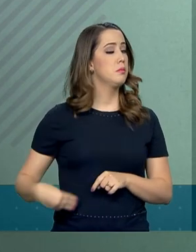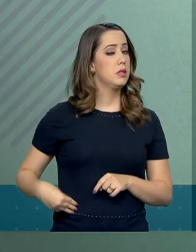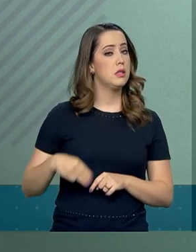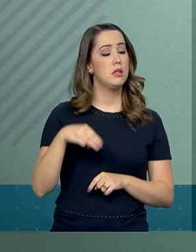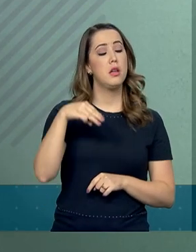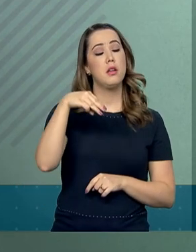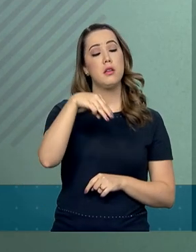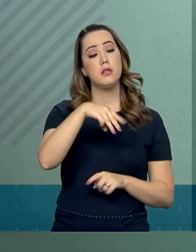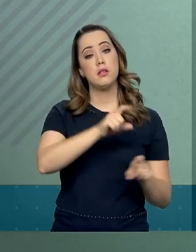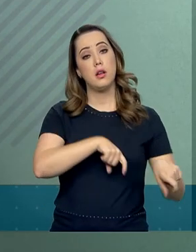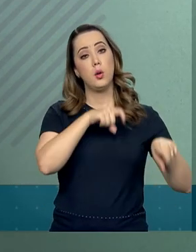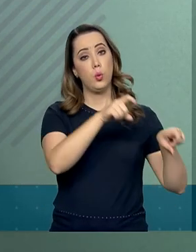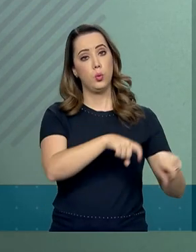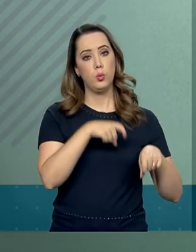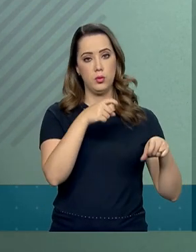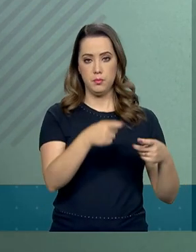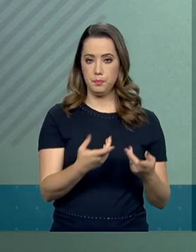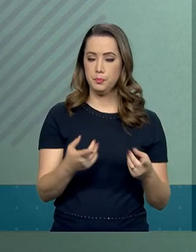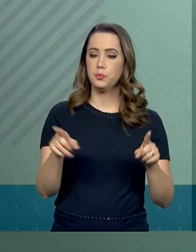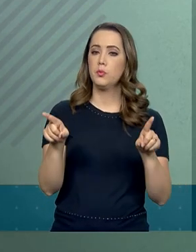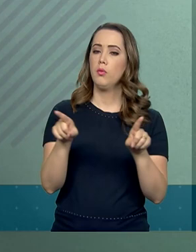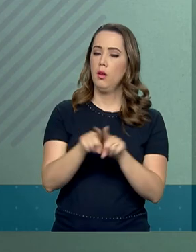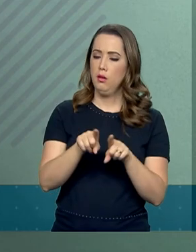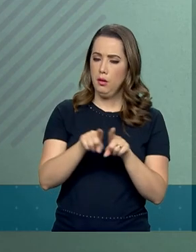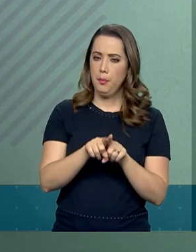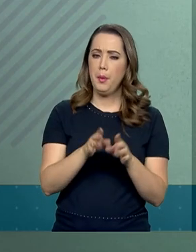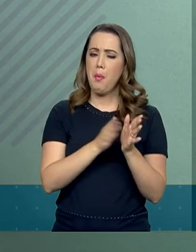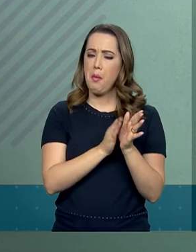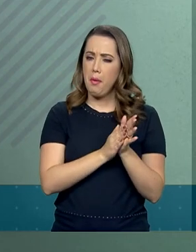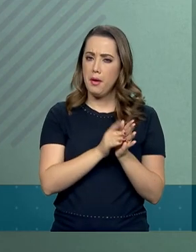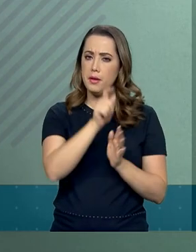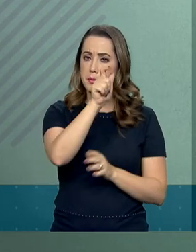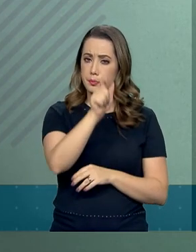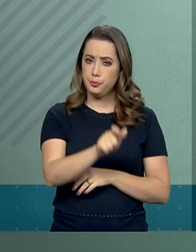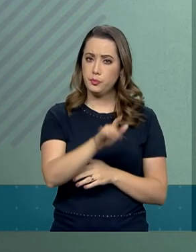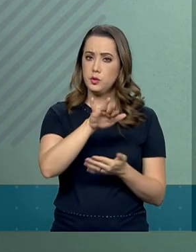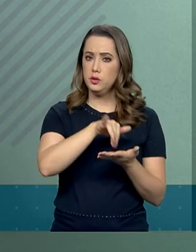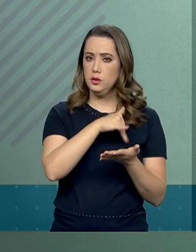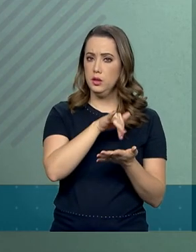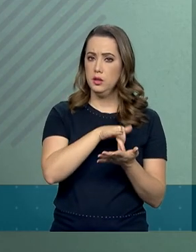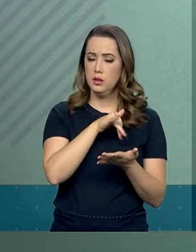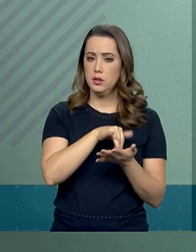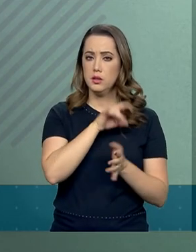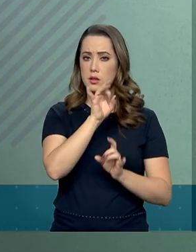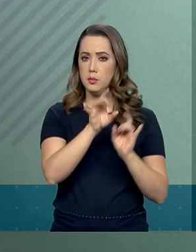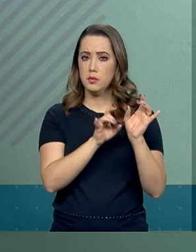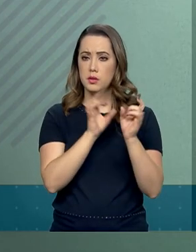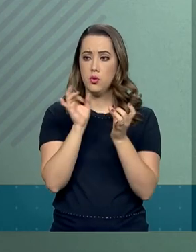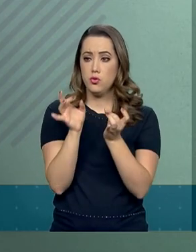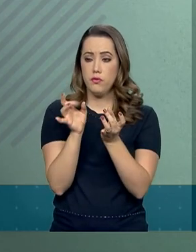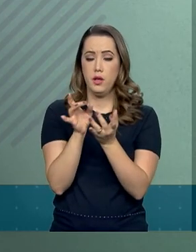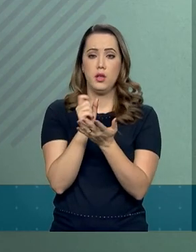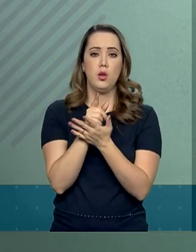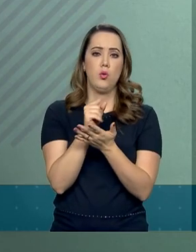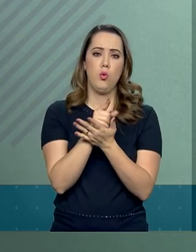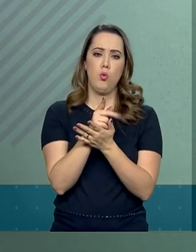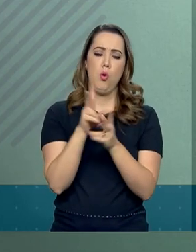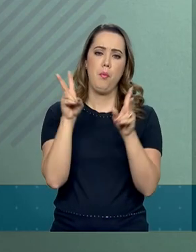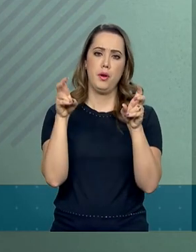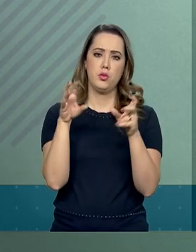tereza cristina e do secretário especial de comércio exterior e assuntos internacionais